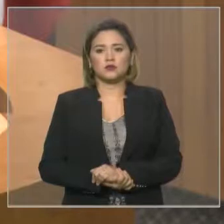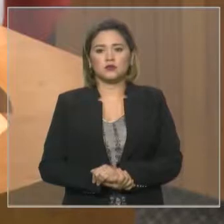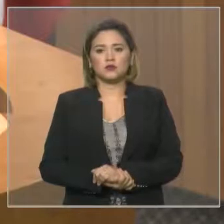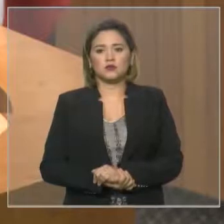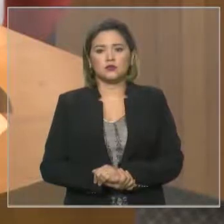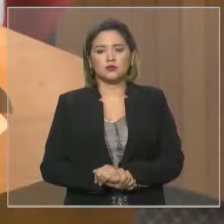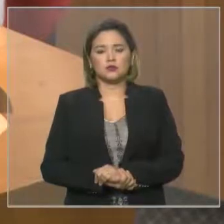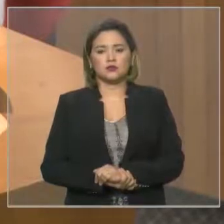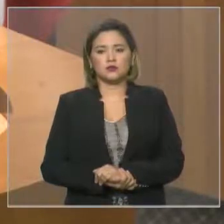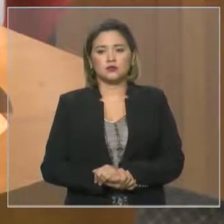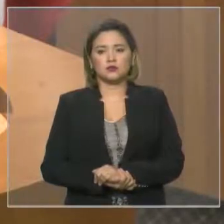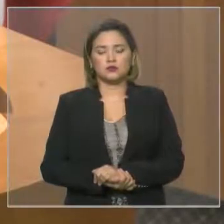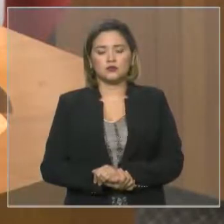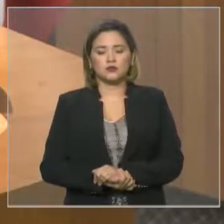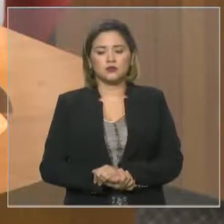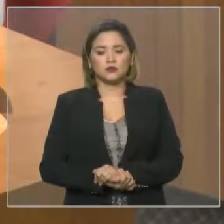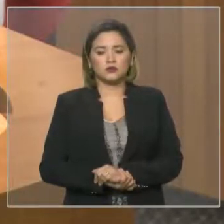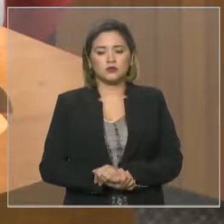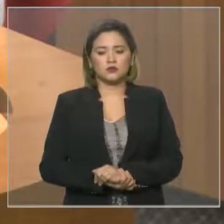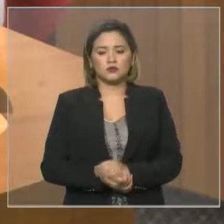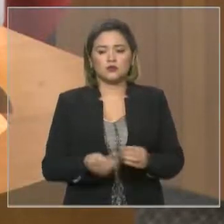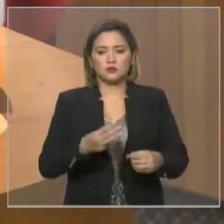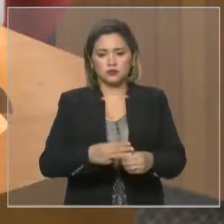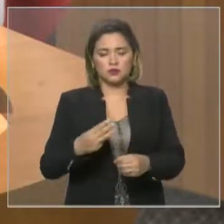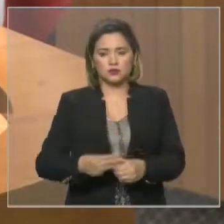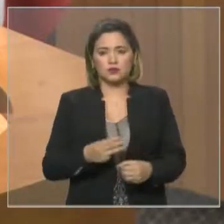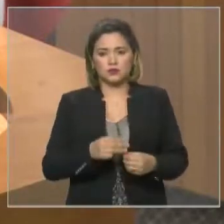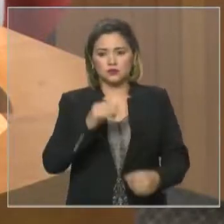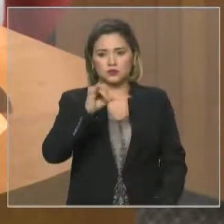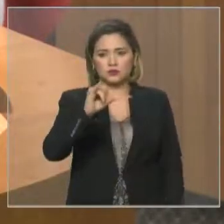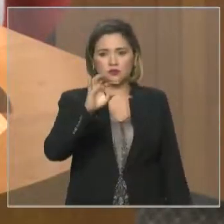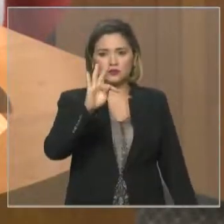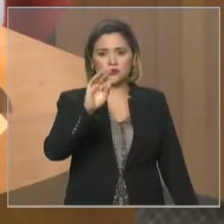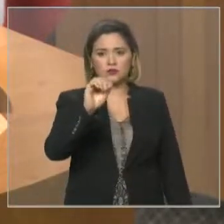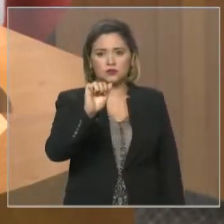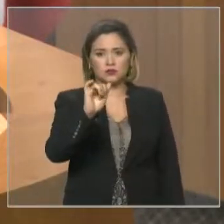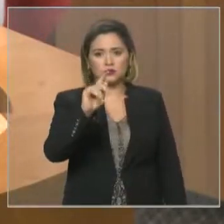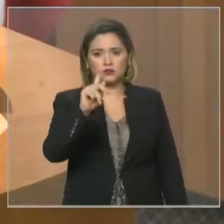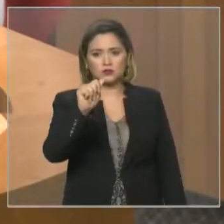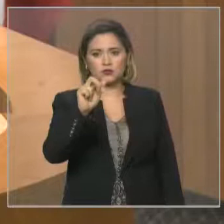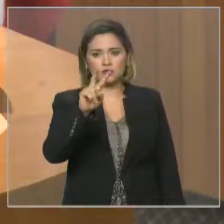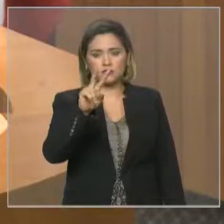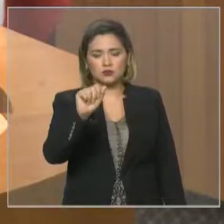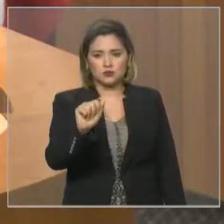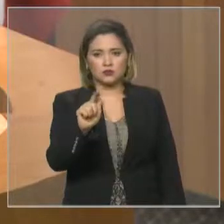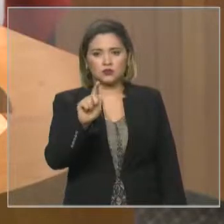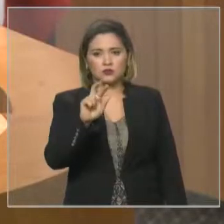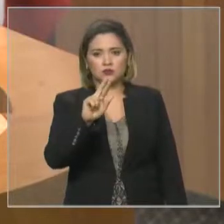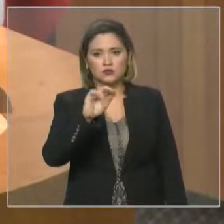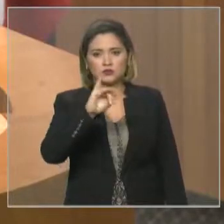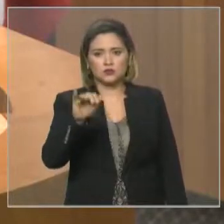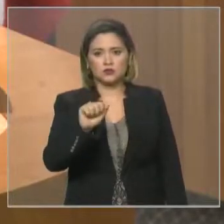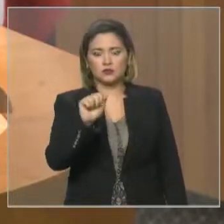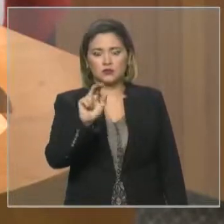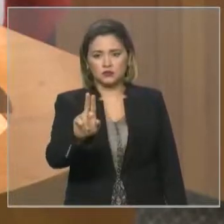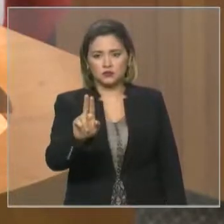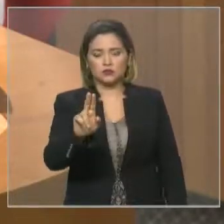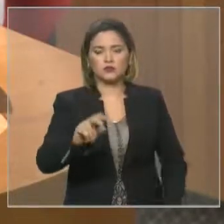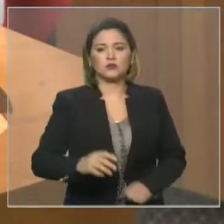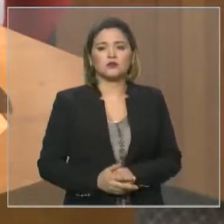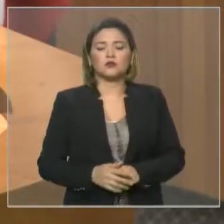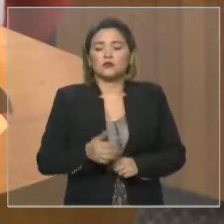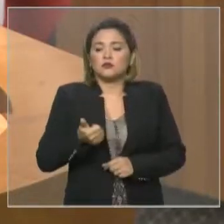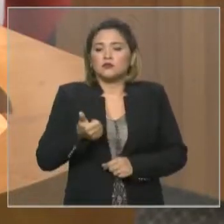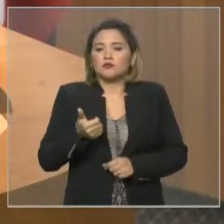indicação para o município de Itaipava do Grajaú, município esse que fica a 100 quilômetros da cidade de Grajaú,